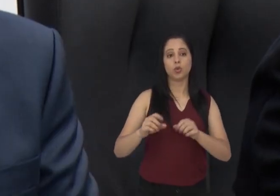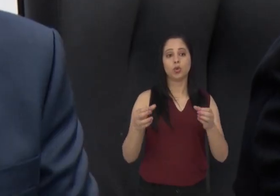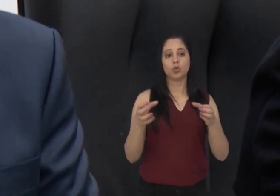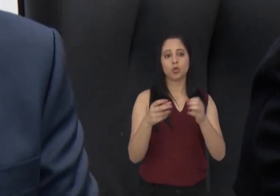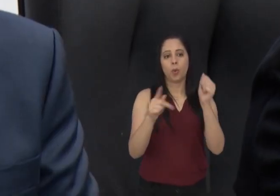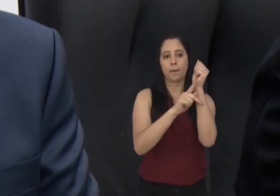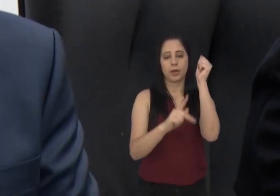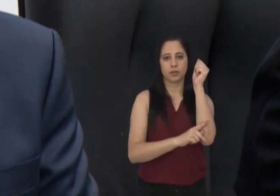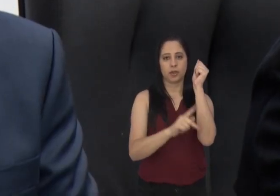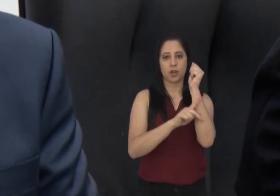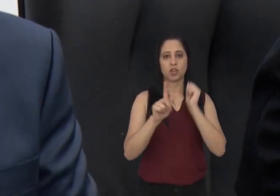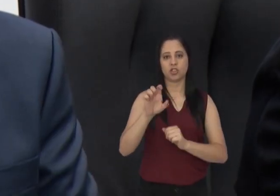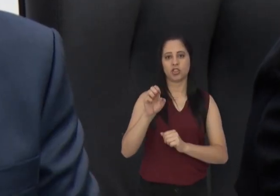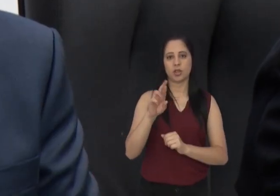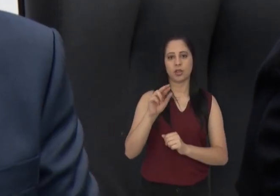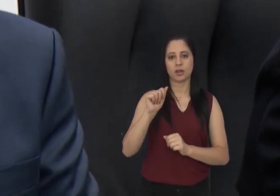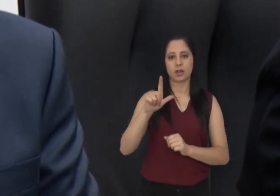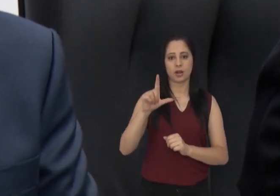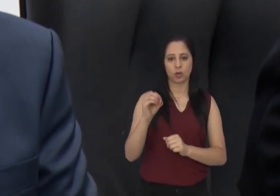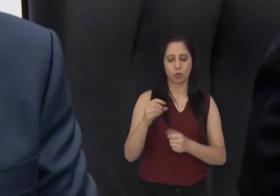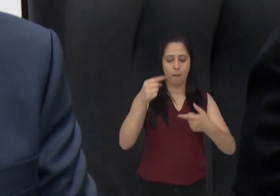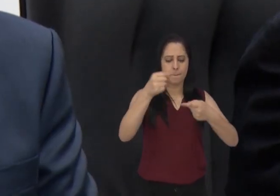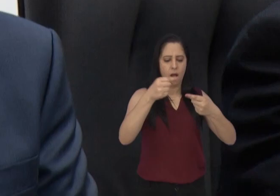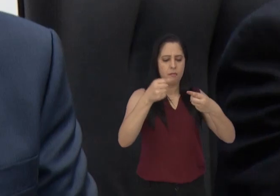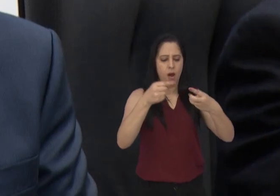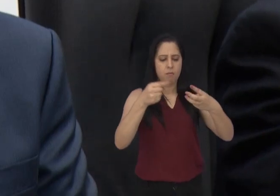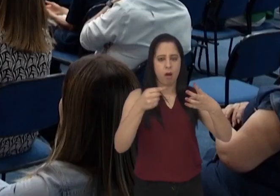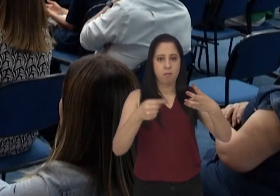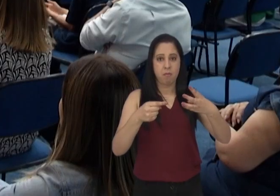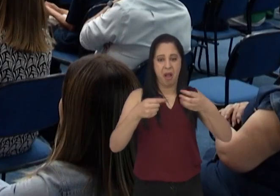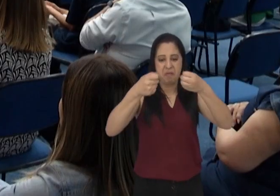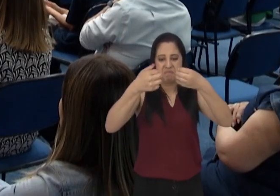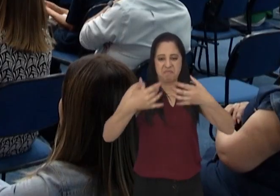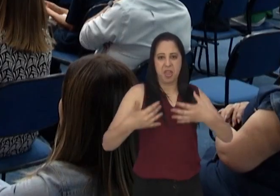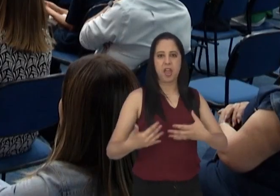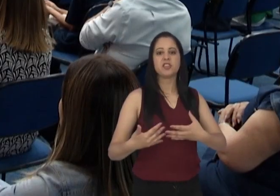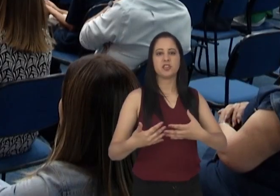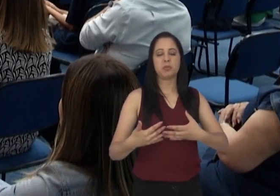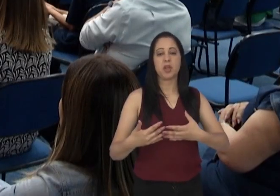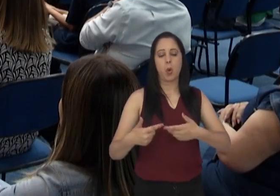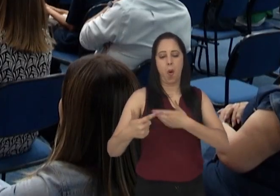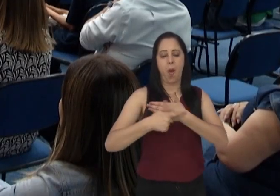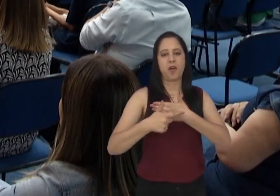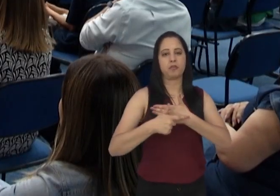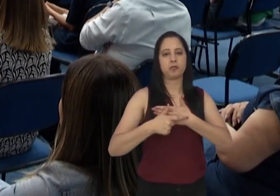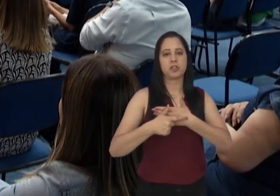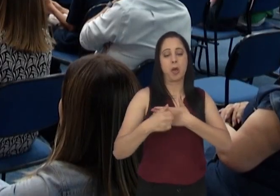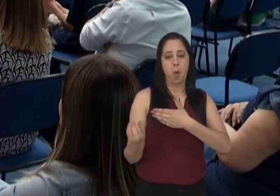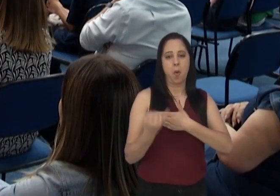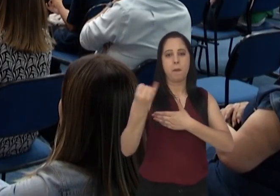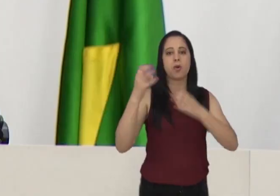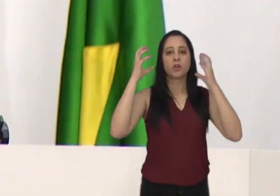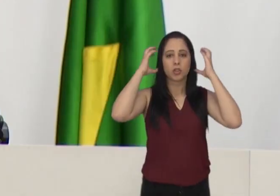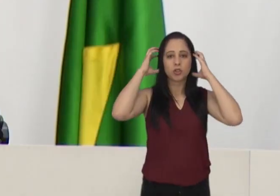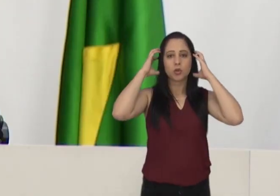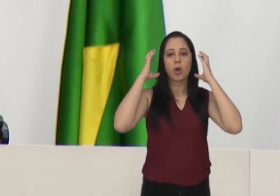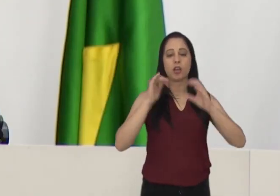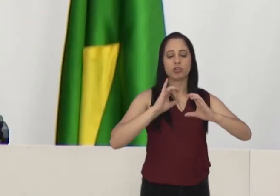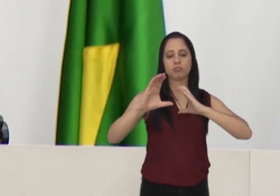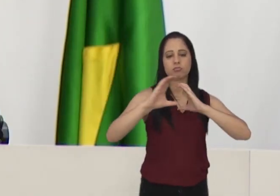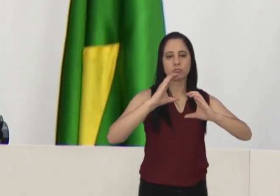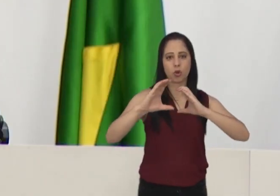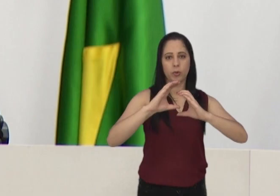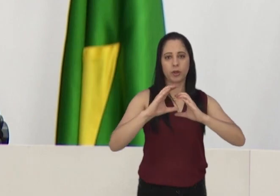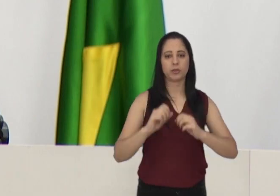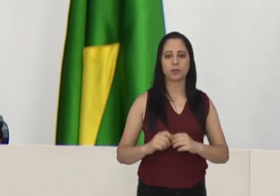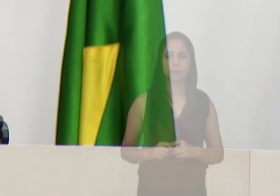Grupo Piratininga de Rádio, José Geraldo Amoroso Jorge. Cada um deles enalteceu o papel do rádio e a importância deste